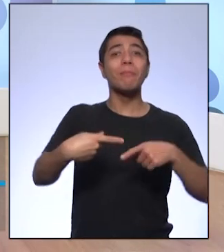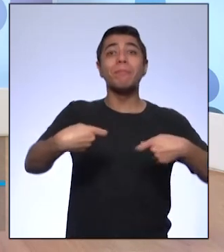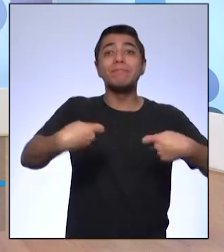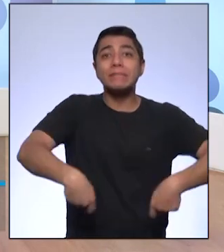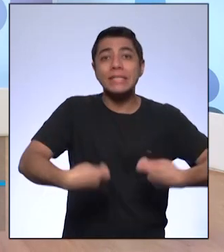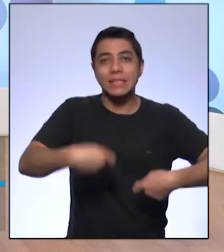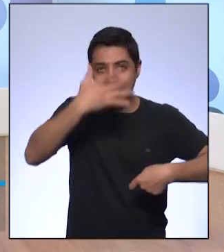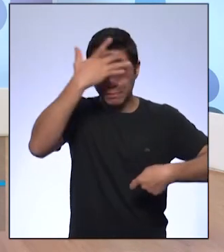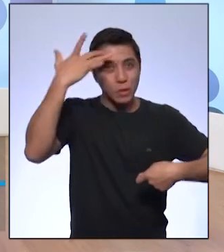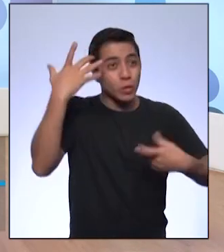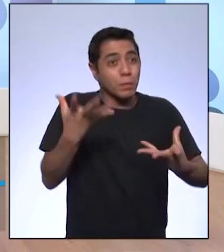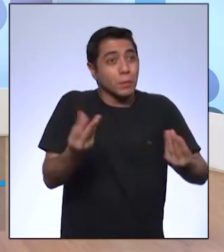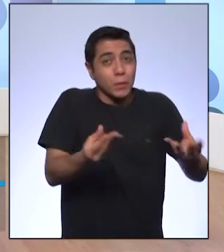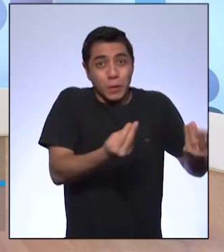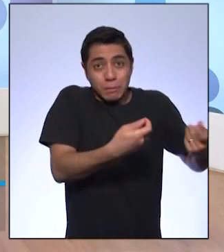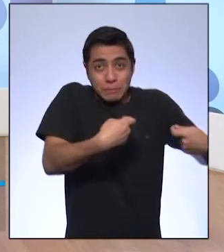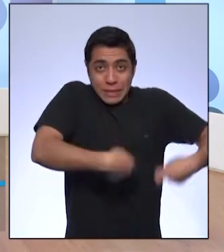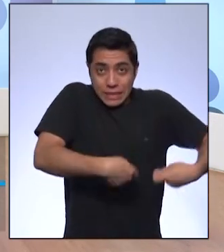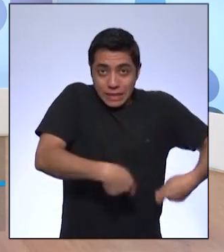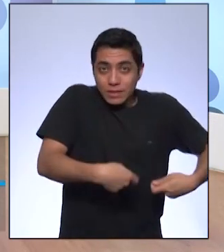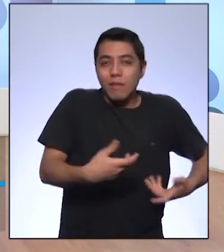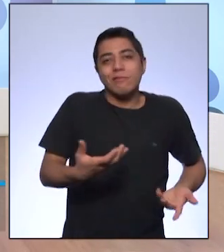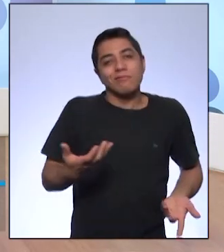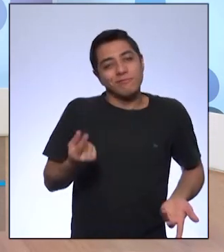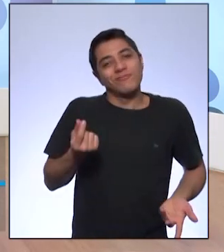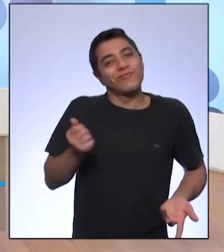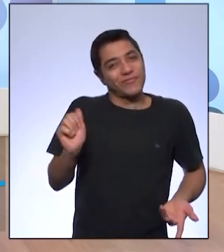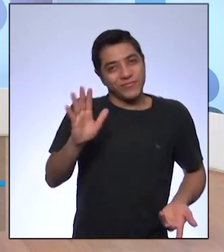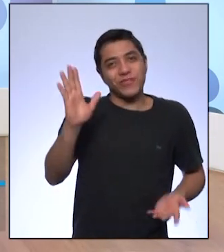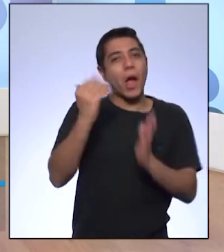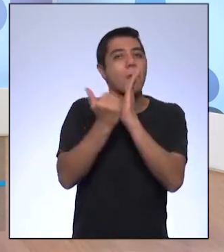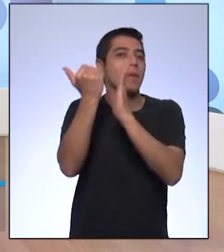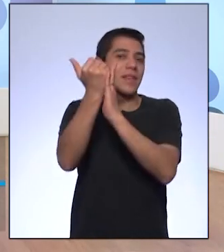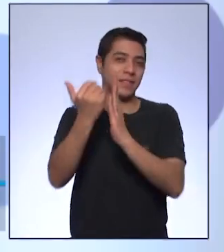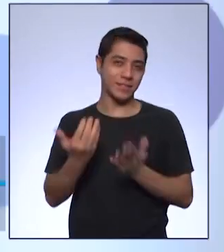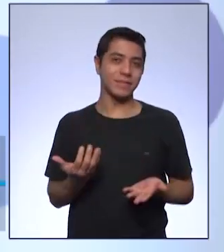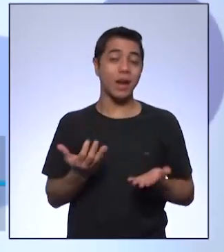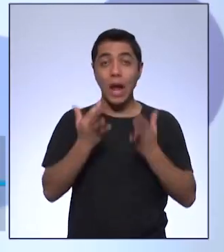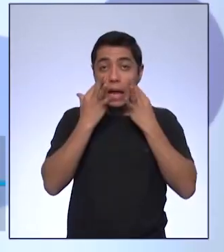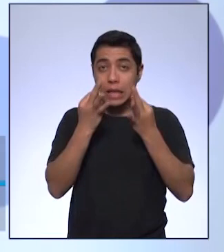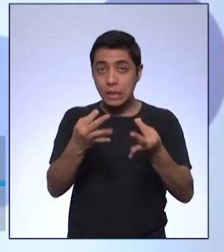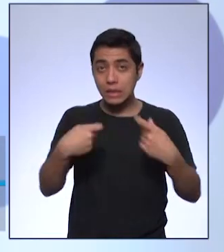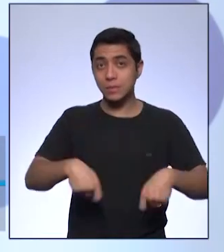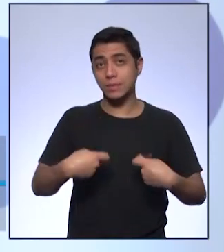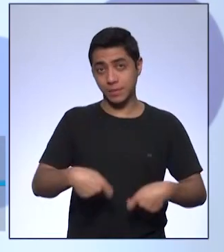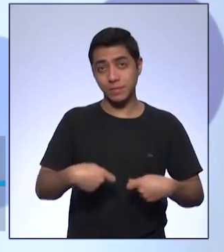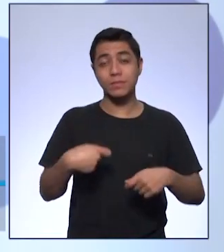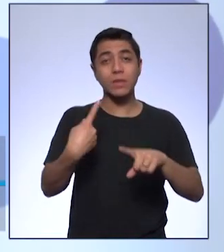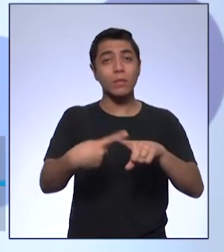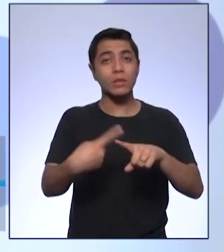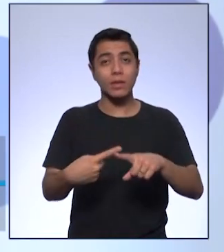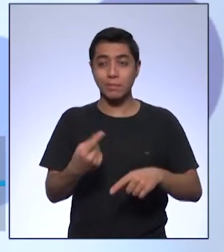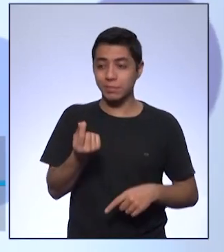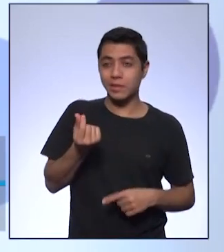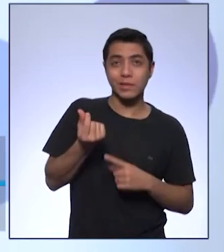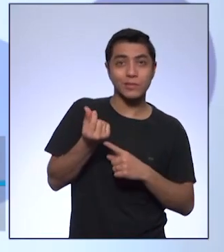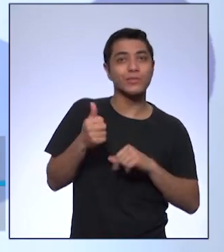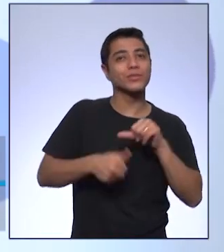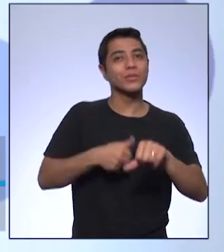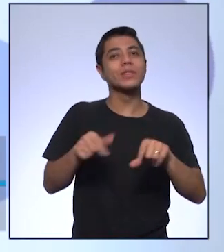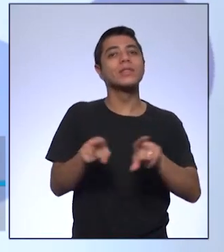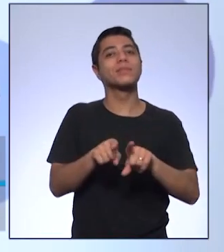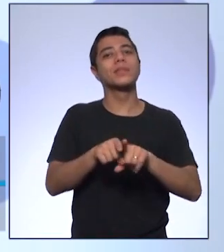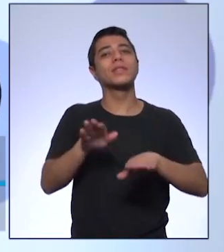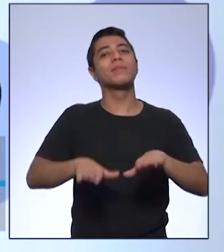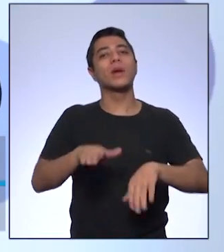podemos prestar bastante atenção nisso, que o preço varia também dependendo do horário, né? Nós chamamos